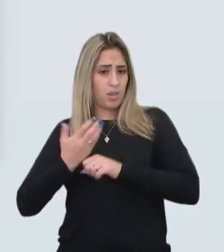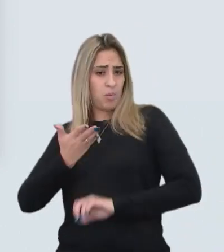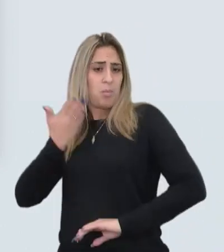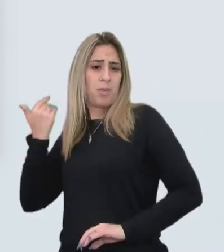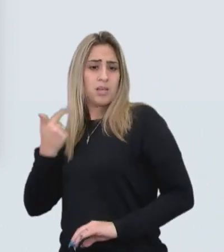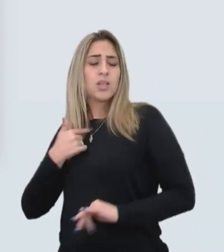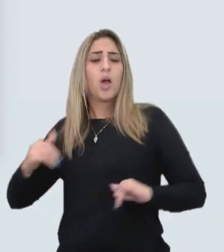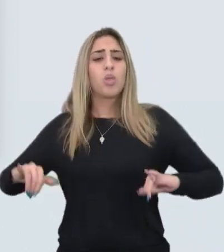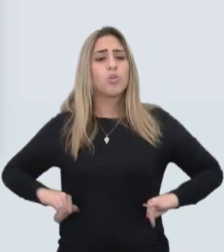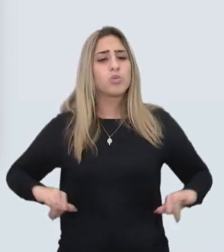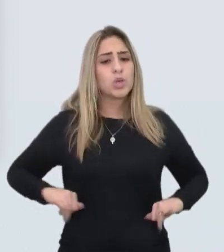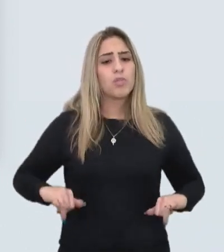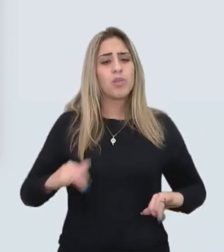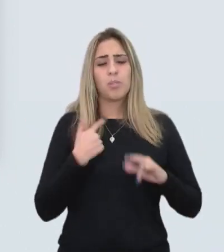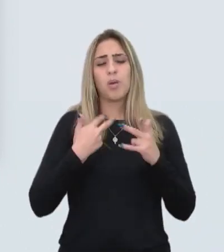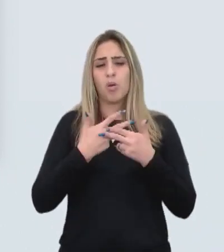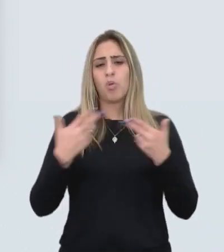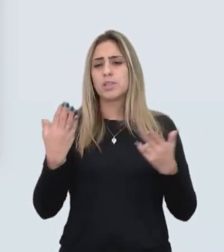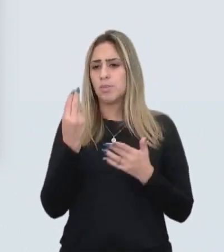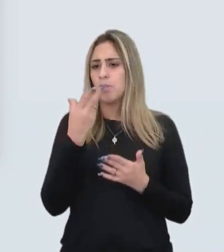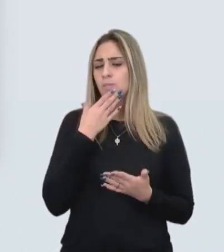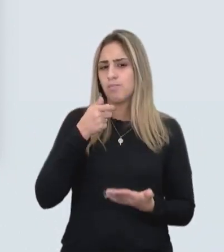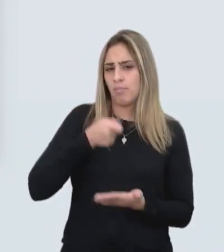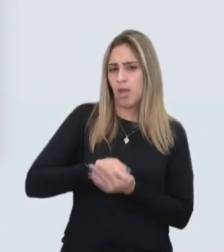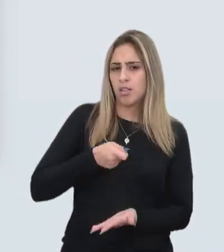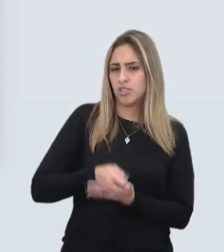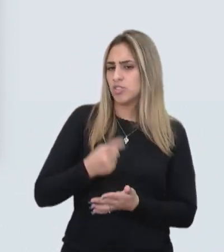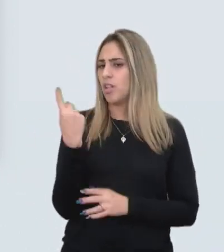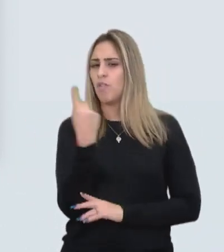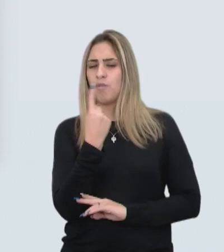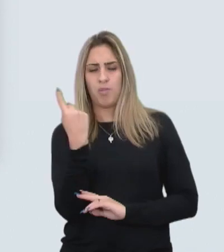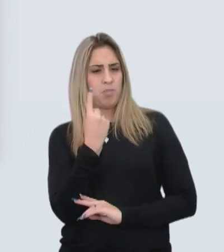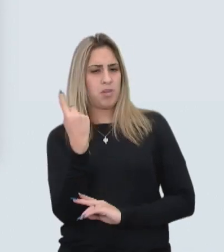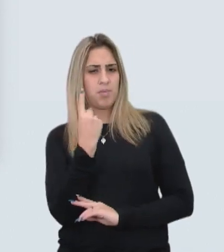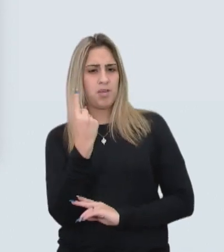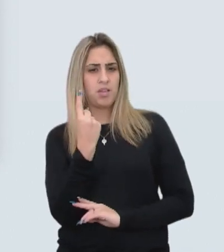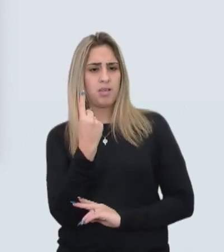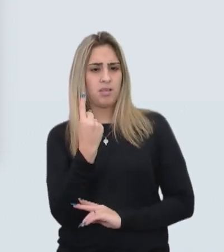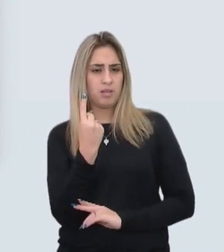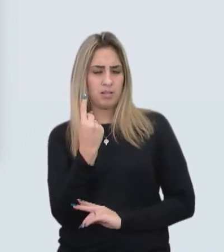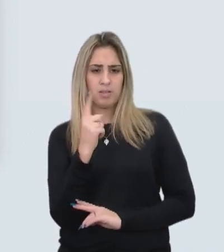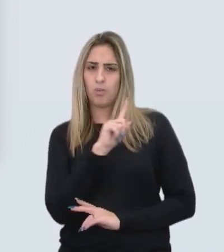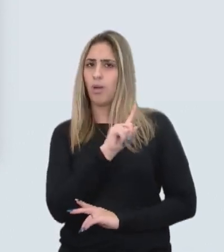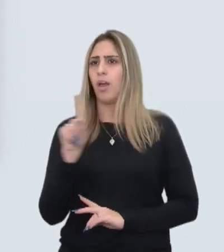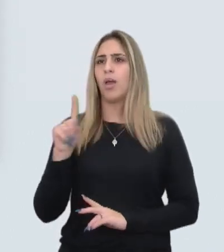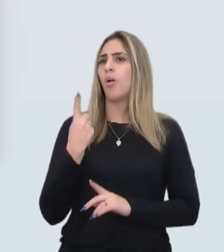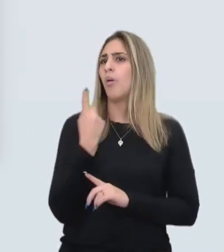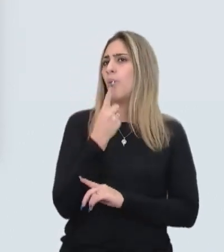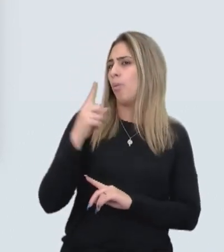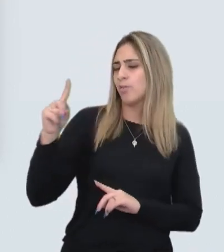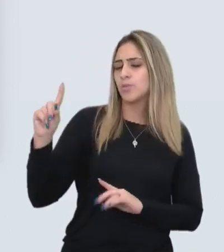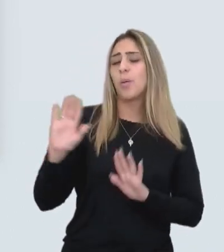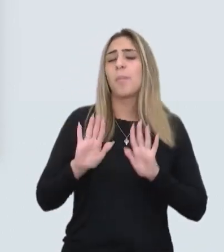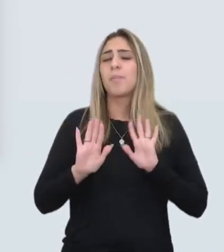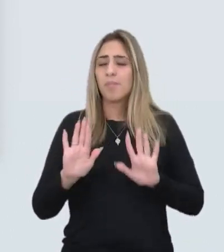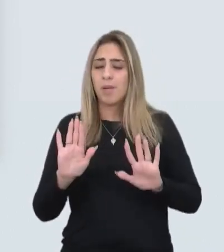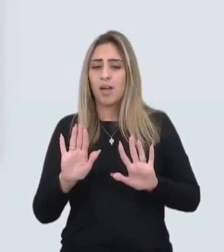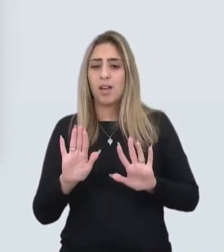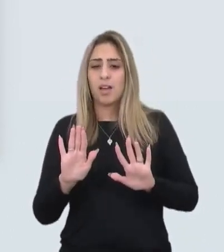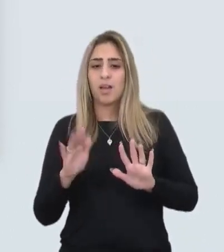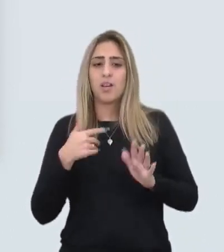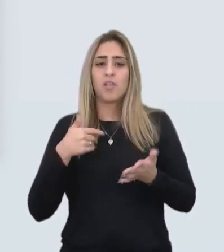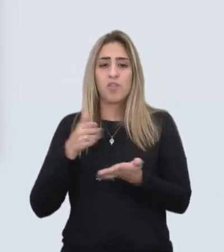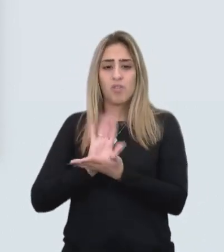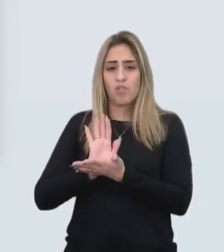eu sofri um episódio muito machista, não foi o primeiro, foi um de vários, mas foi assim, o que eu falei, basta. Num filme que eu